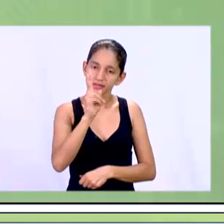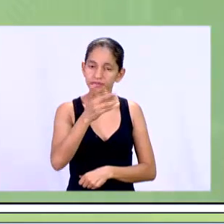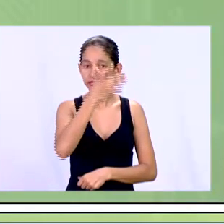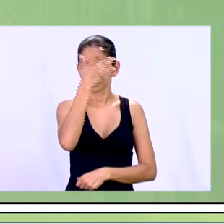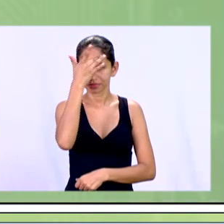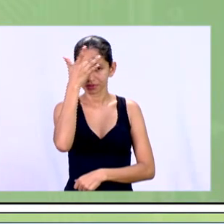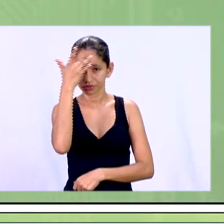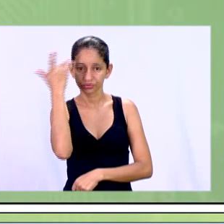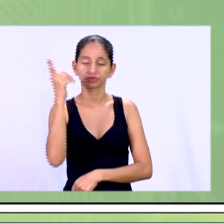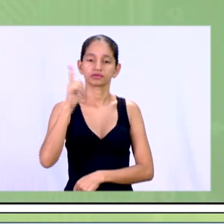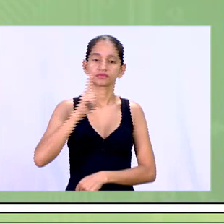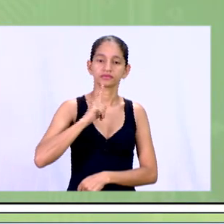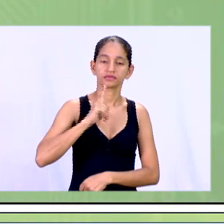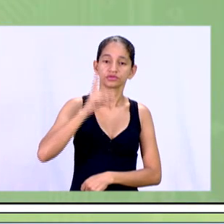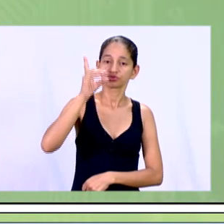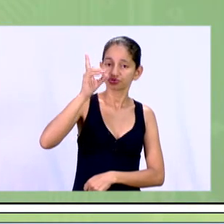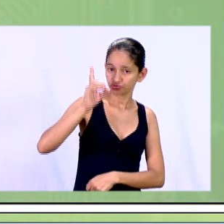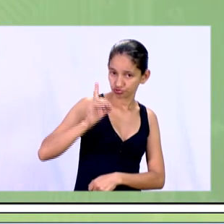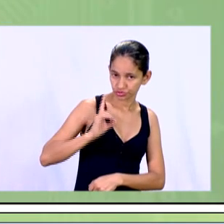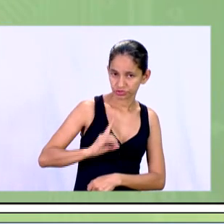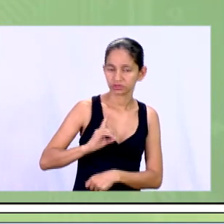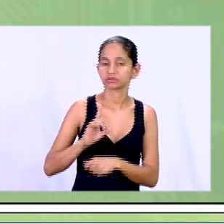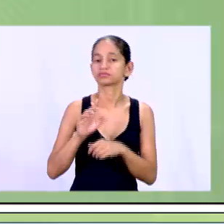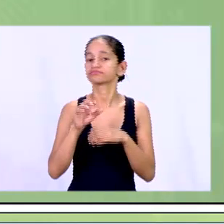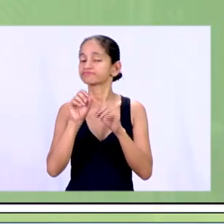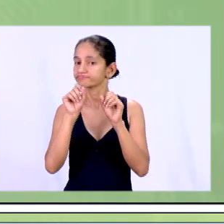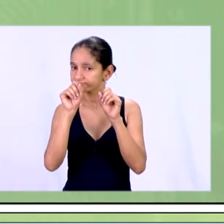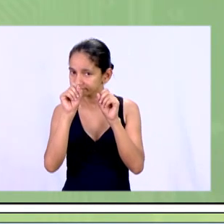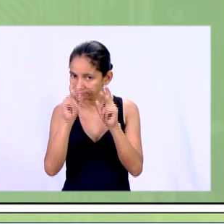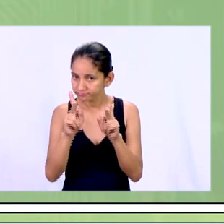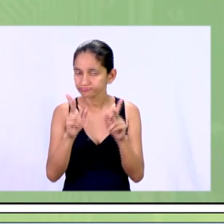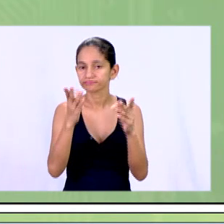possui direitos, esses direitos eles são